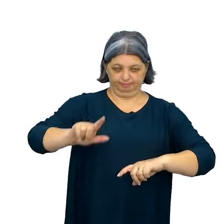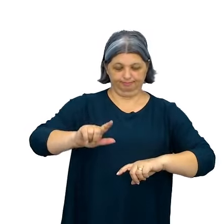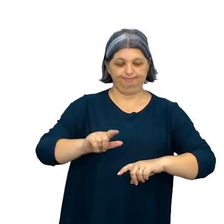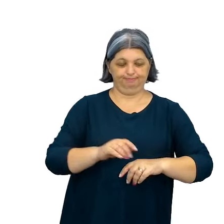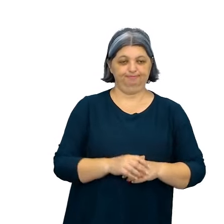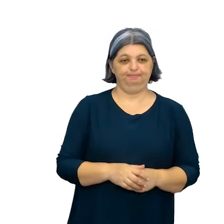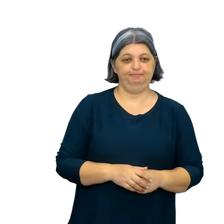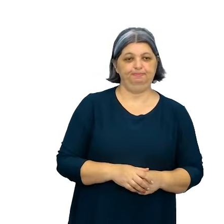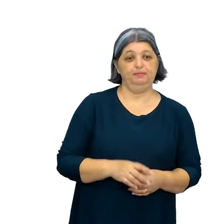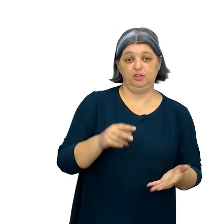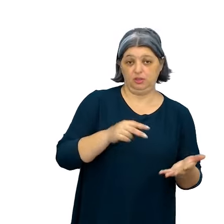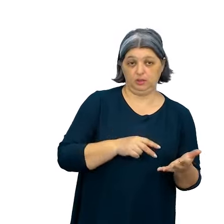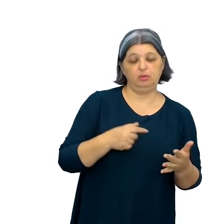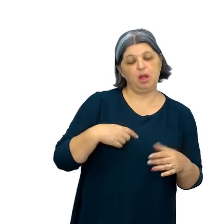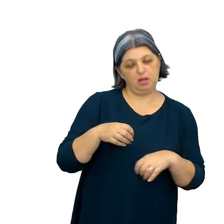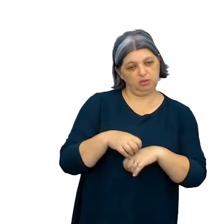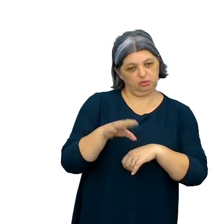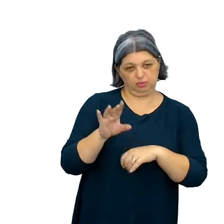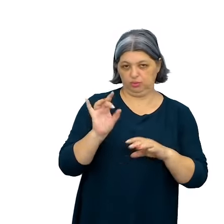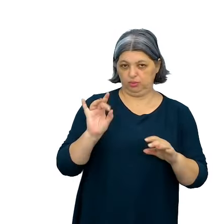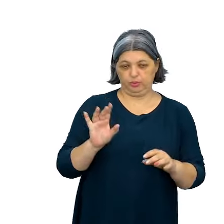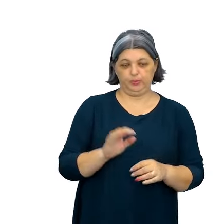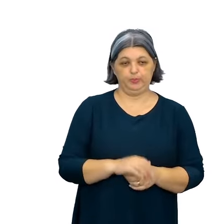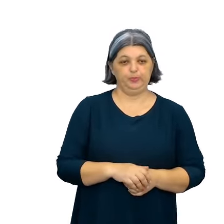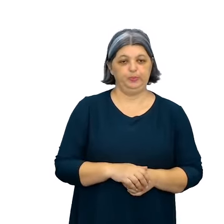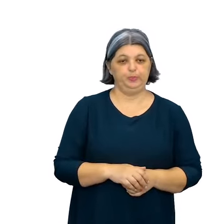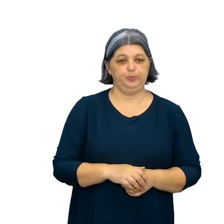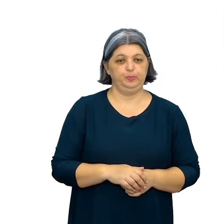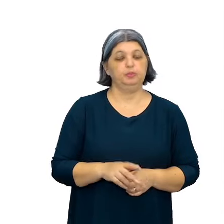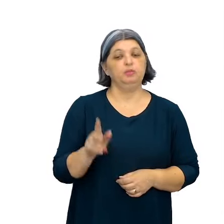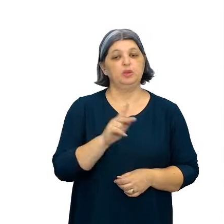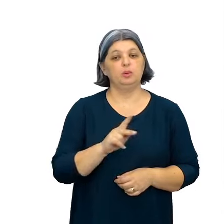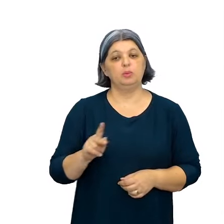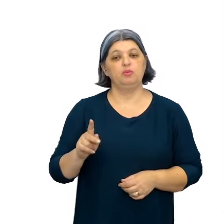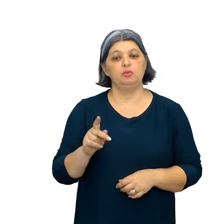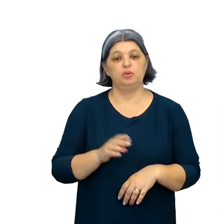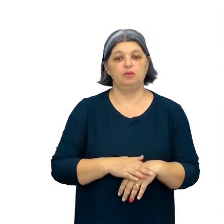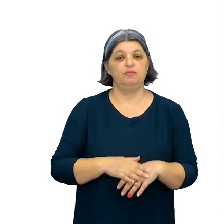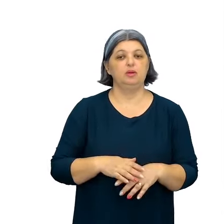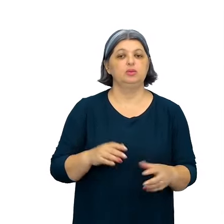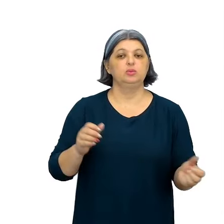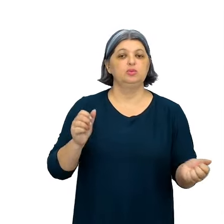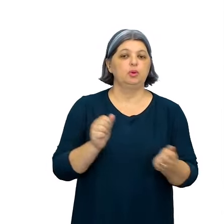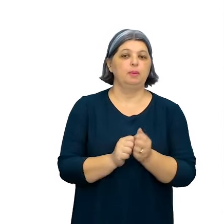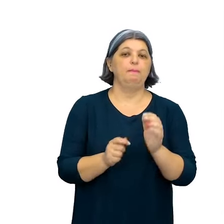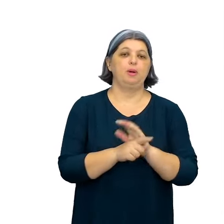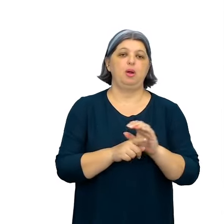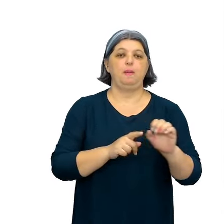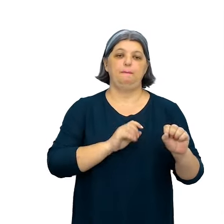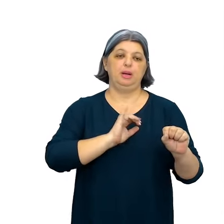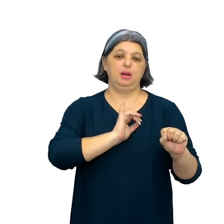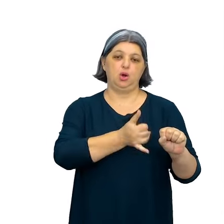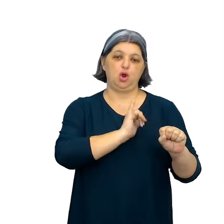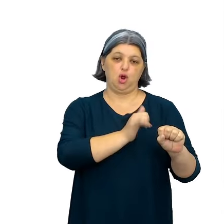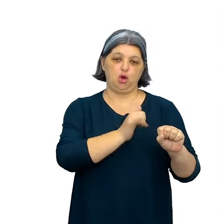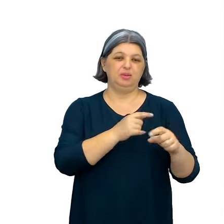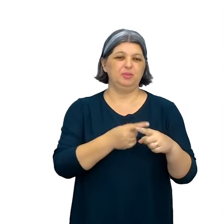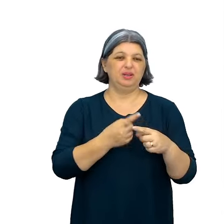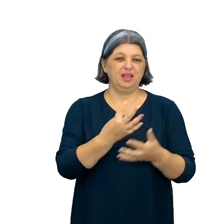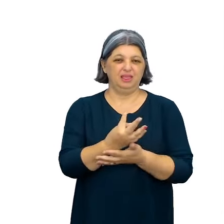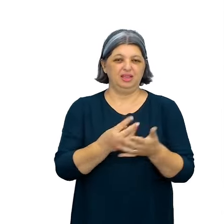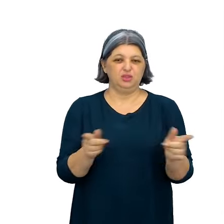Eu vou sugerir, é uma sugestão apenas, né, que o professor faça isso com crônicas, porque são textos curtos, não